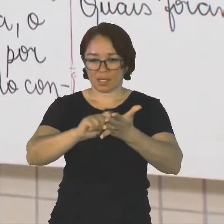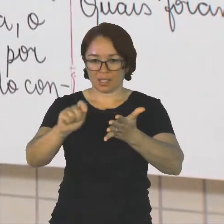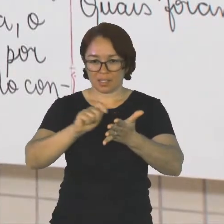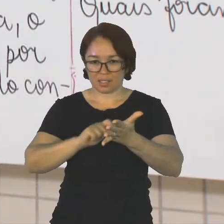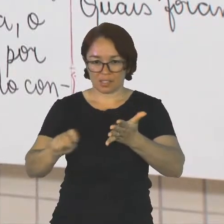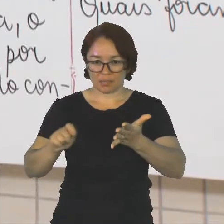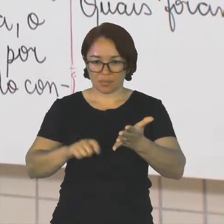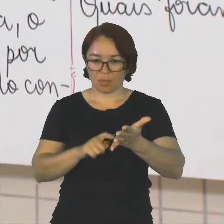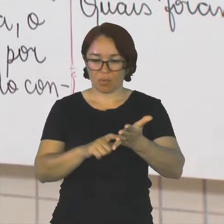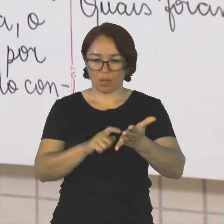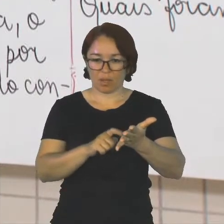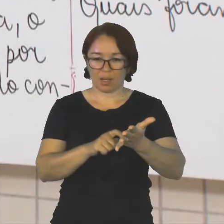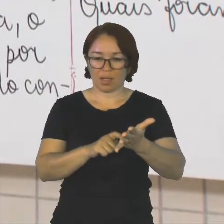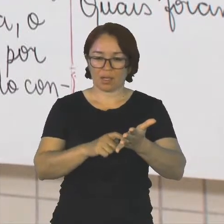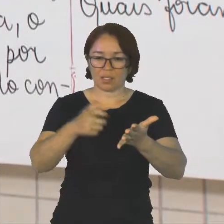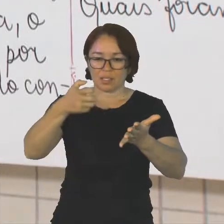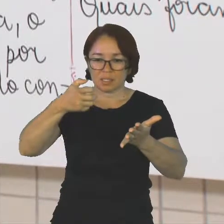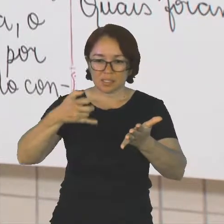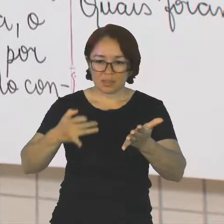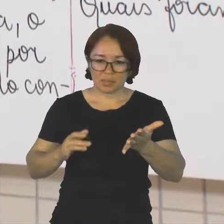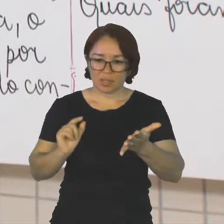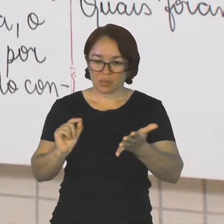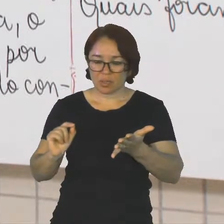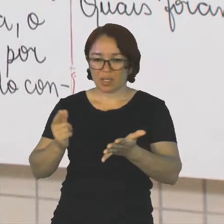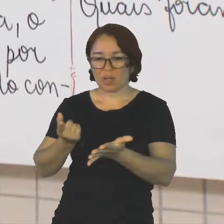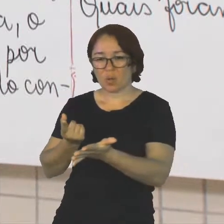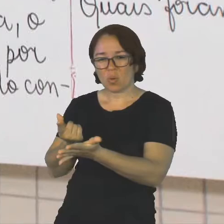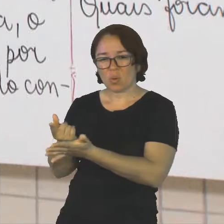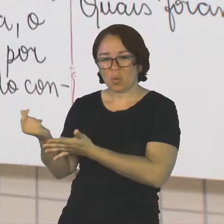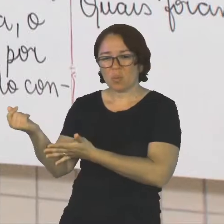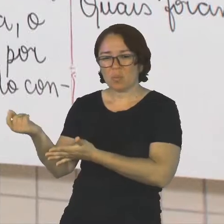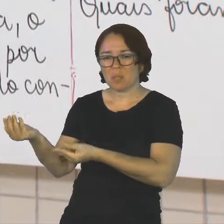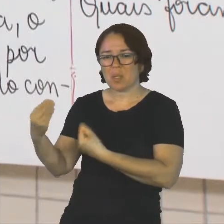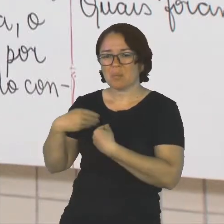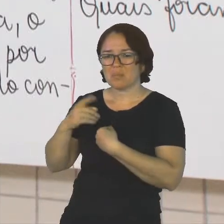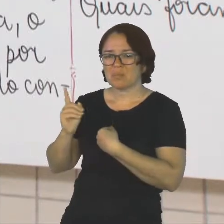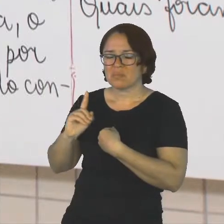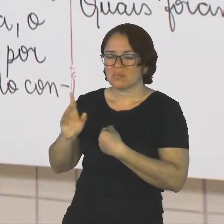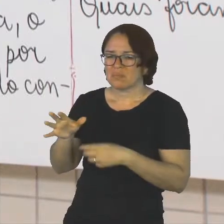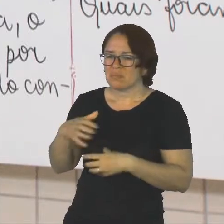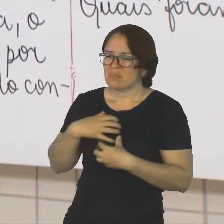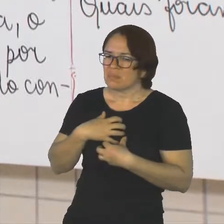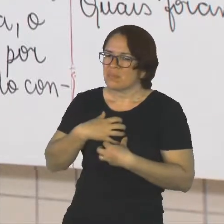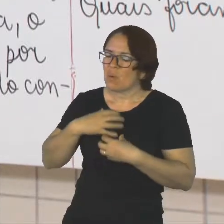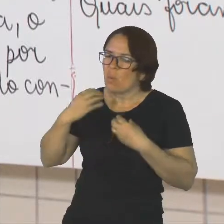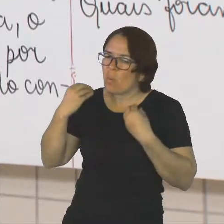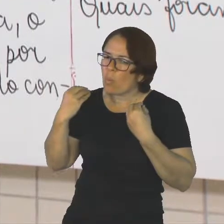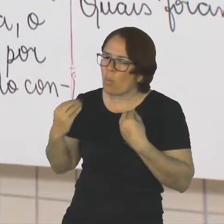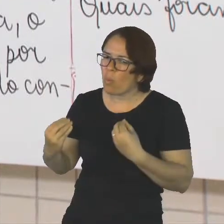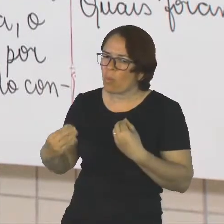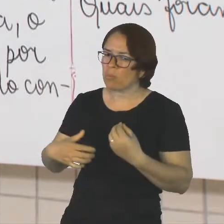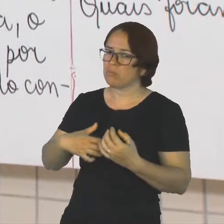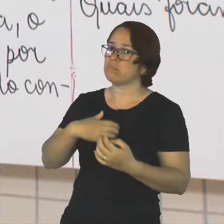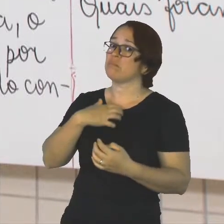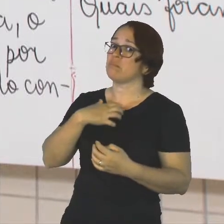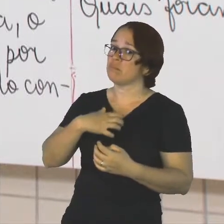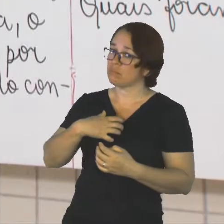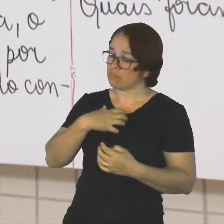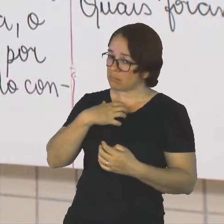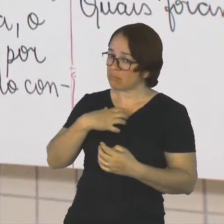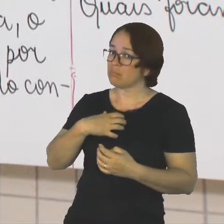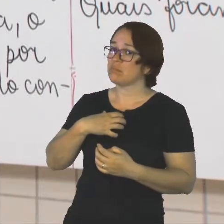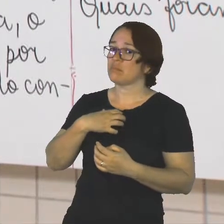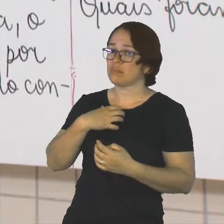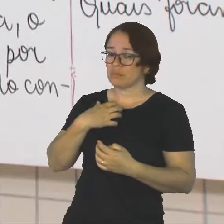respondemos anteriormente, a insatisfação de um cliente. O cliente está insatisfeito com o